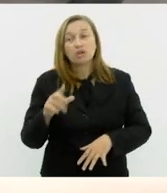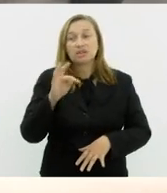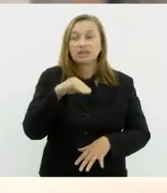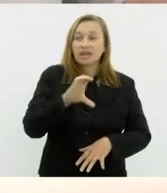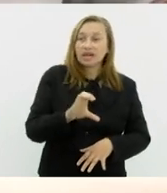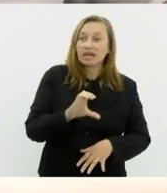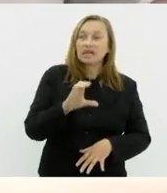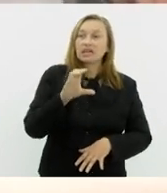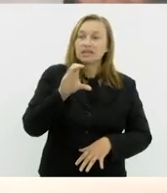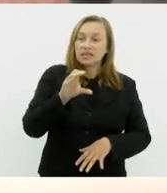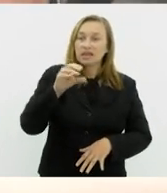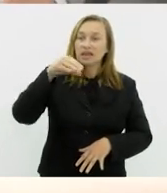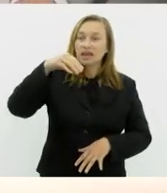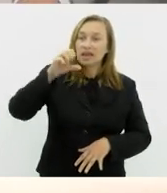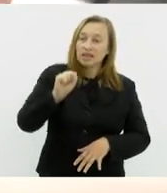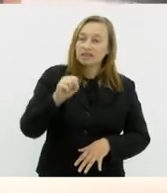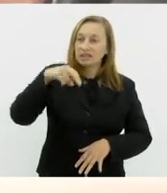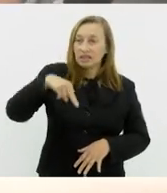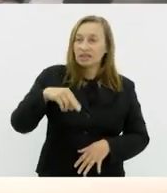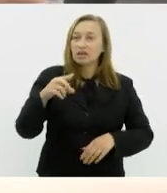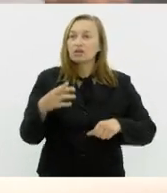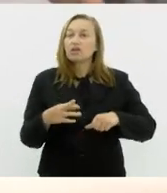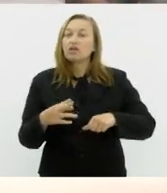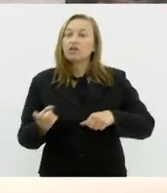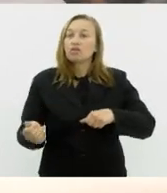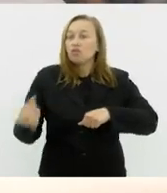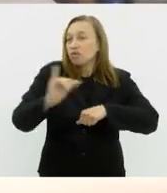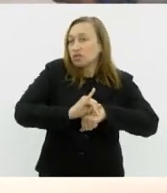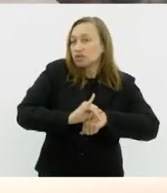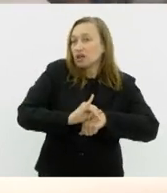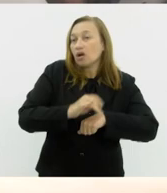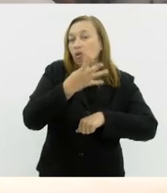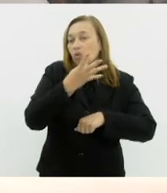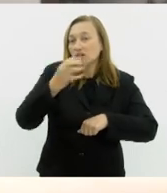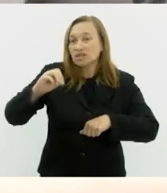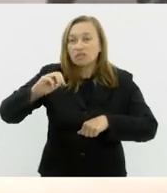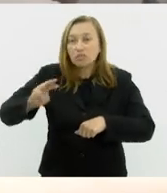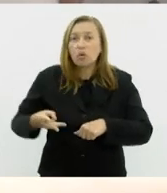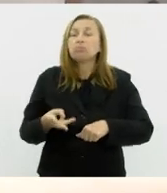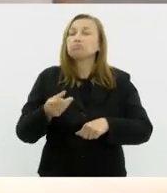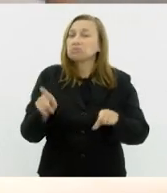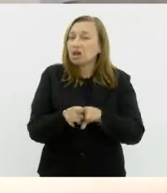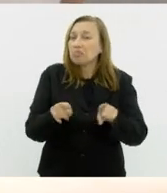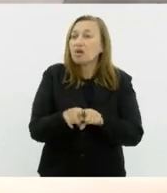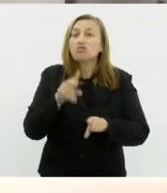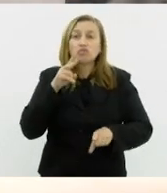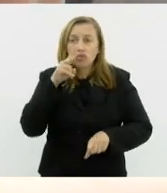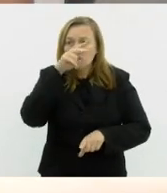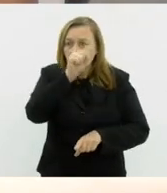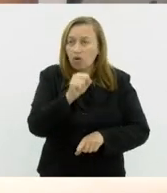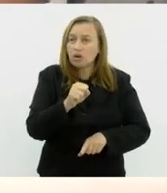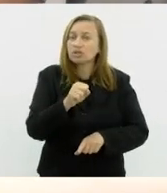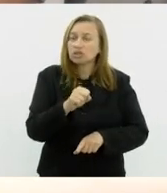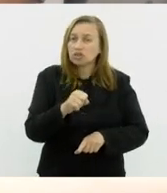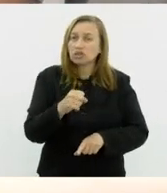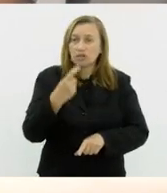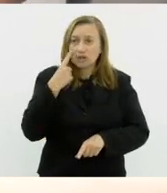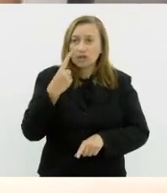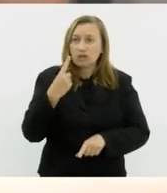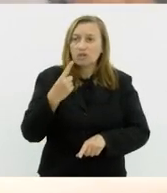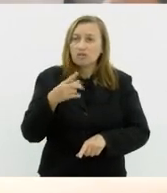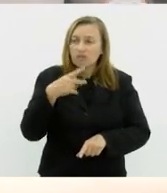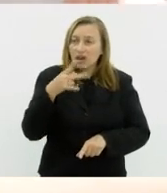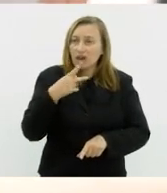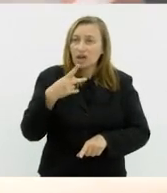CSN em Volta Redonda, também de 480 milhões, também foi muito forte, vendo que botar lá dinheiro, maior poluidora do Rio